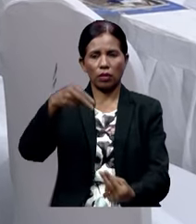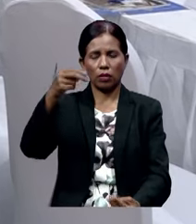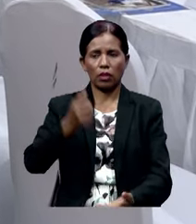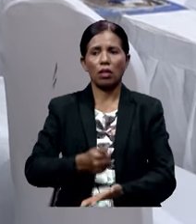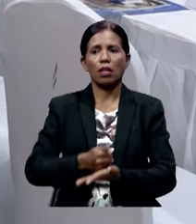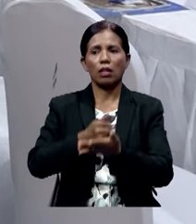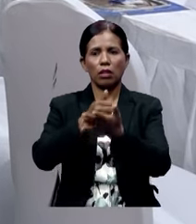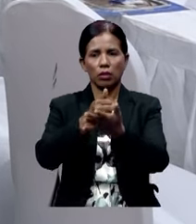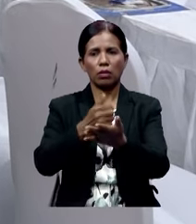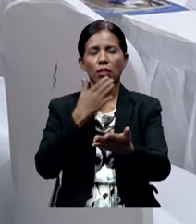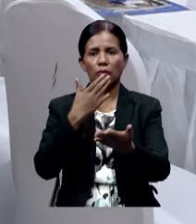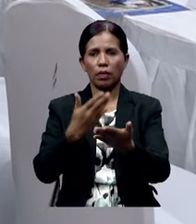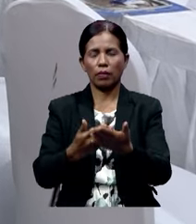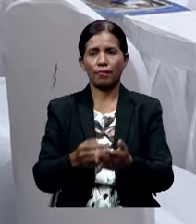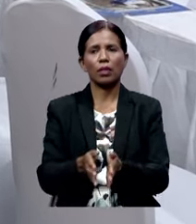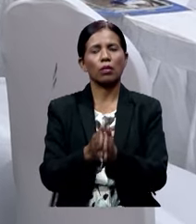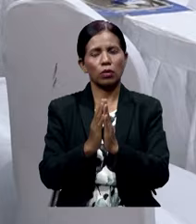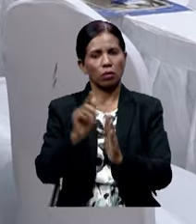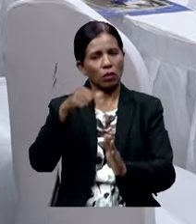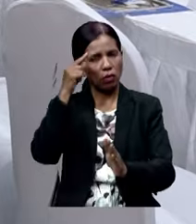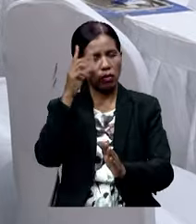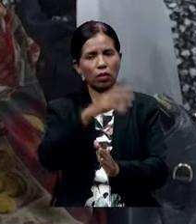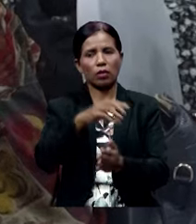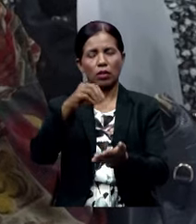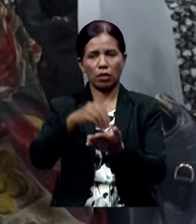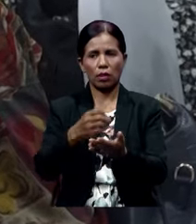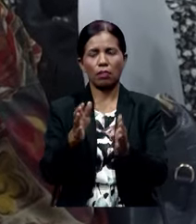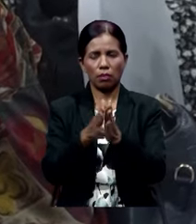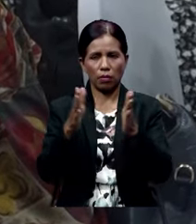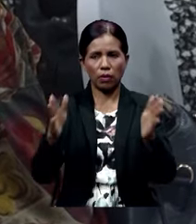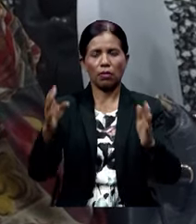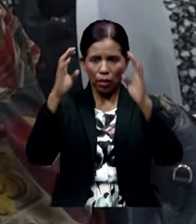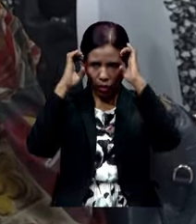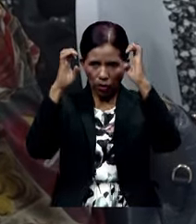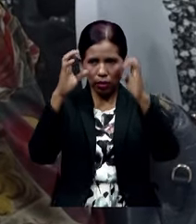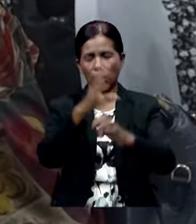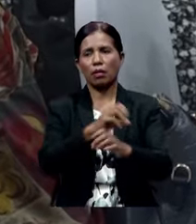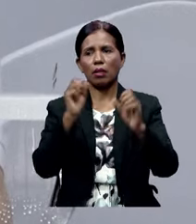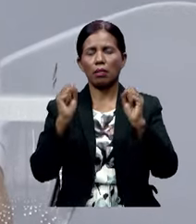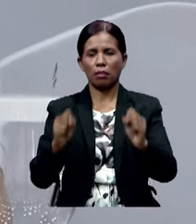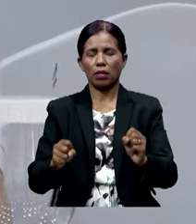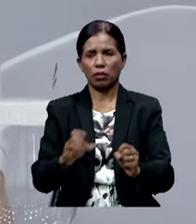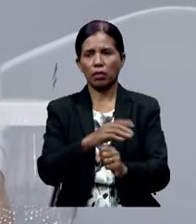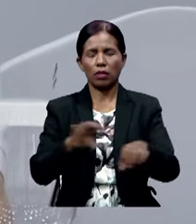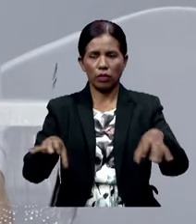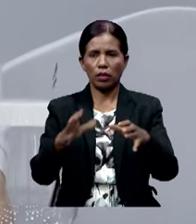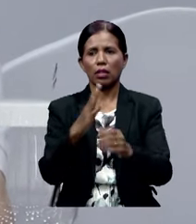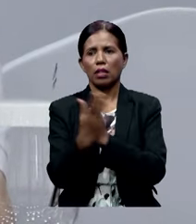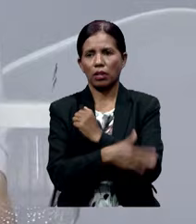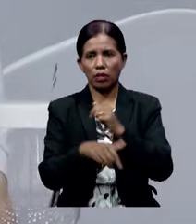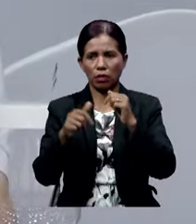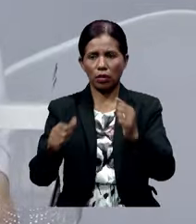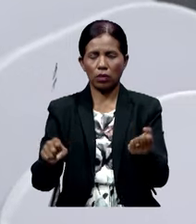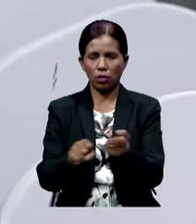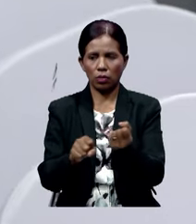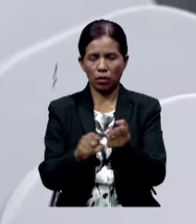assistência médica ne bedia. Orta mo suzere ba governo a investe macas e a setor educação, no nebele melhora recursos humanos e arrelaram, onde